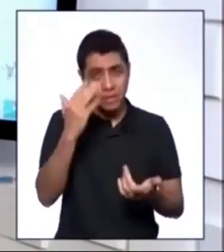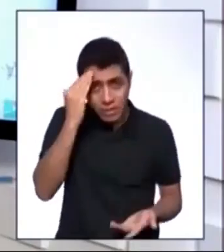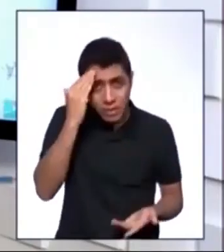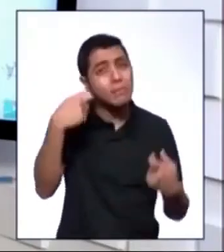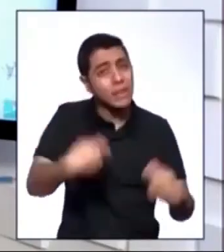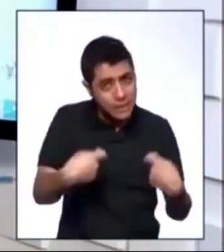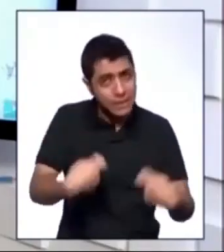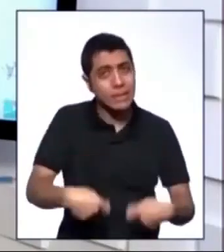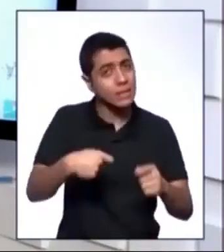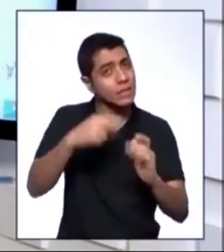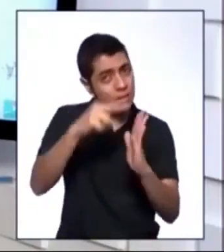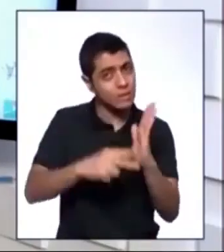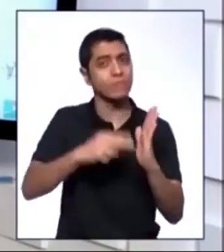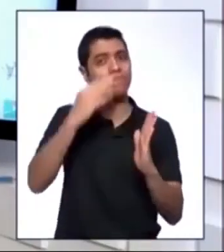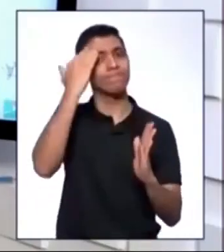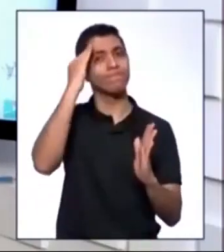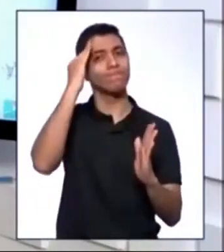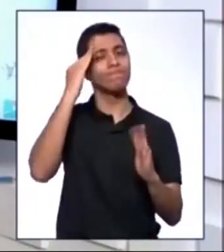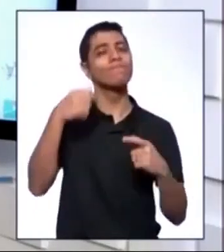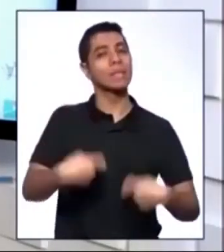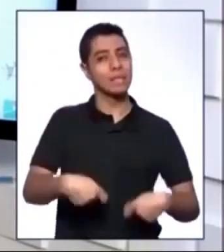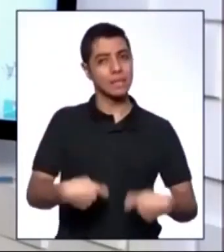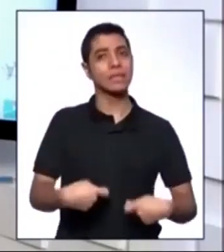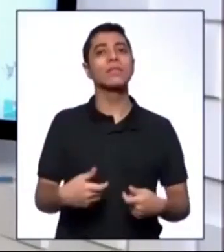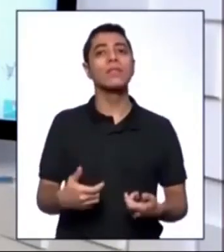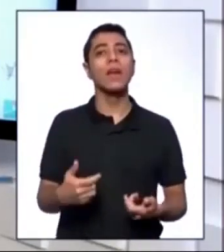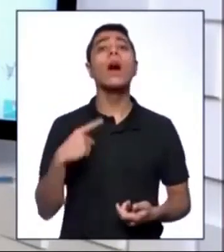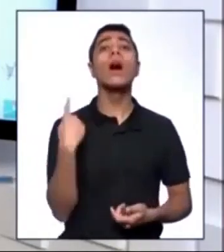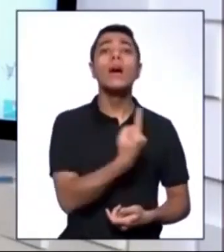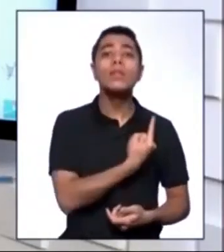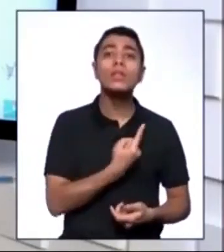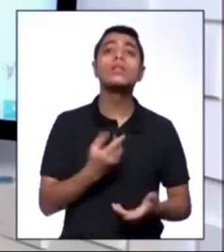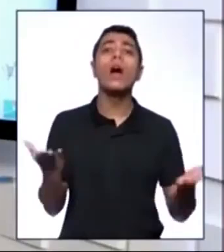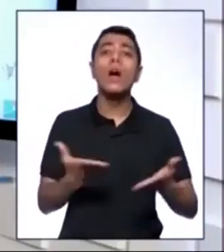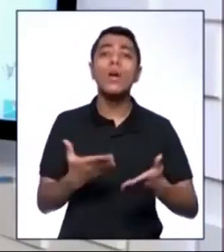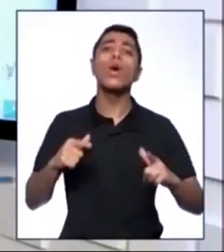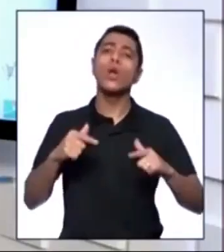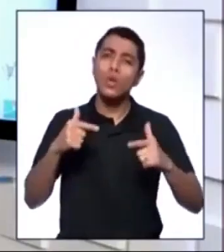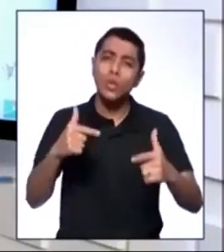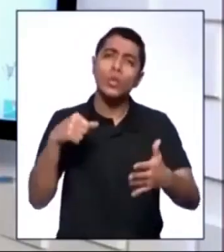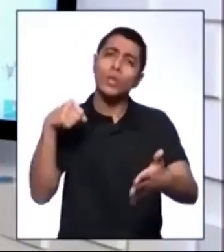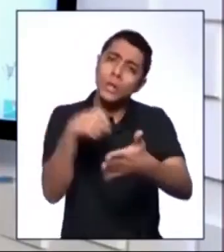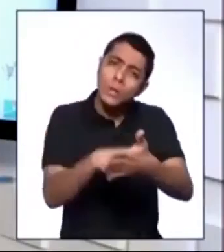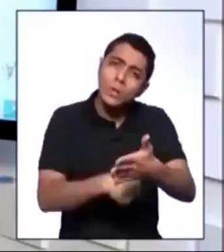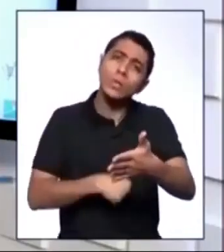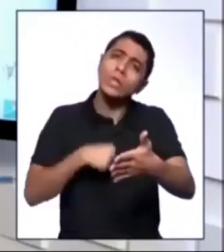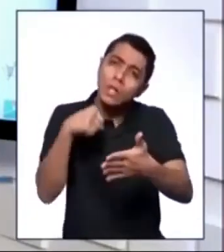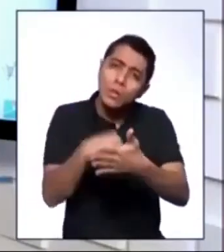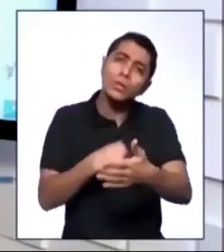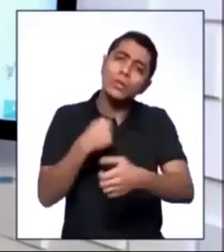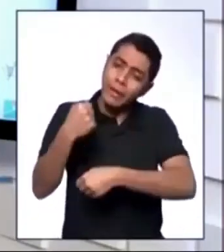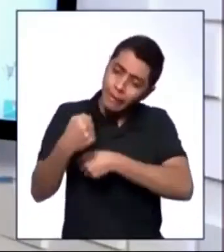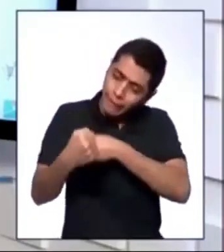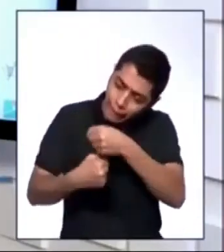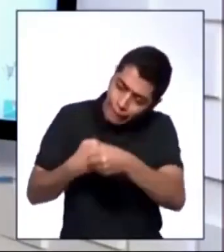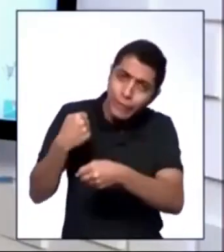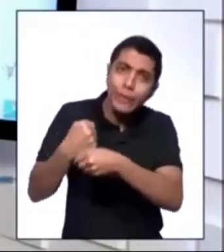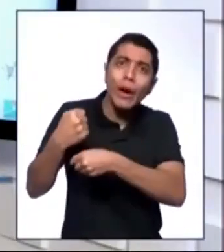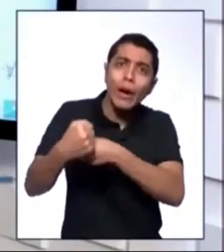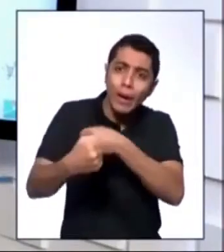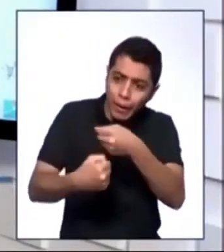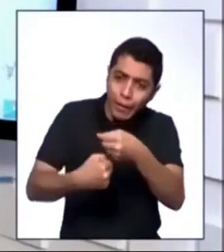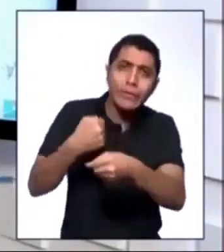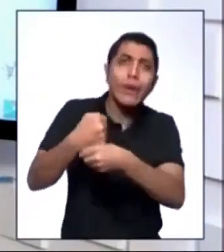agora que se a gente está aqui lutando todo ano, um ano após o outro, para aprender a gramática, qual é o